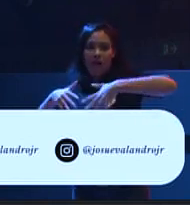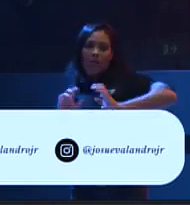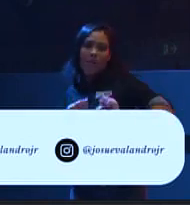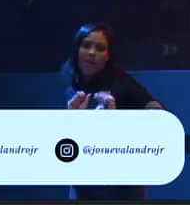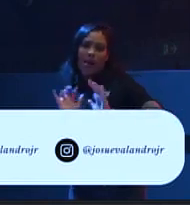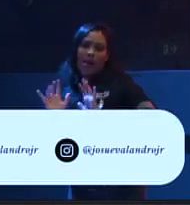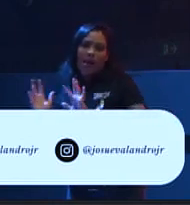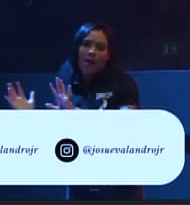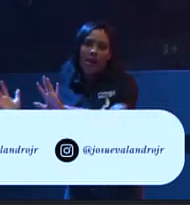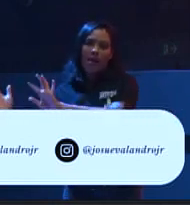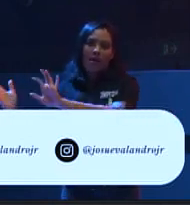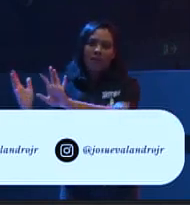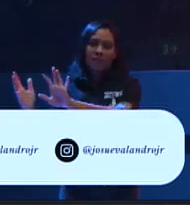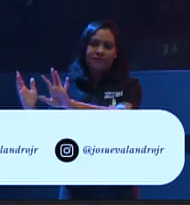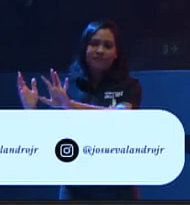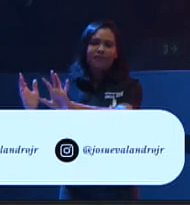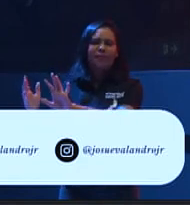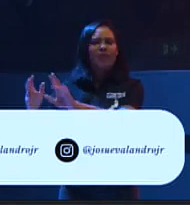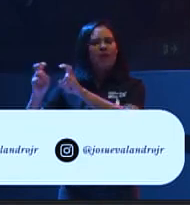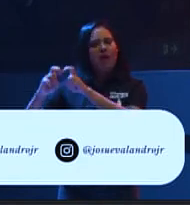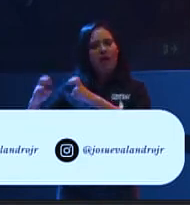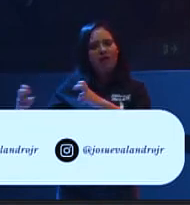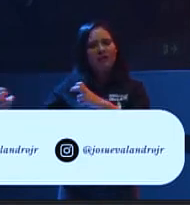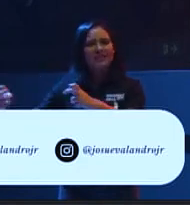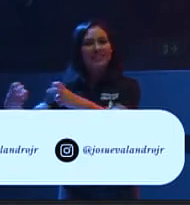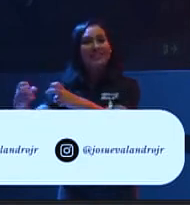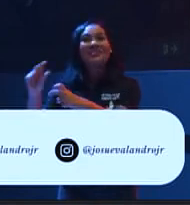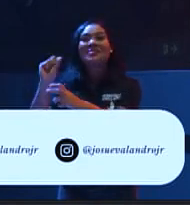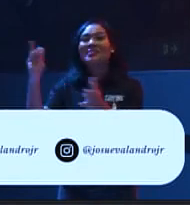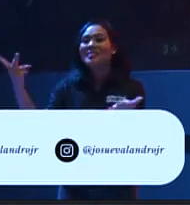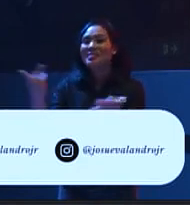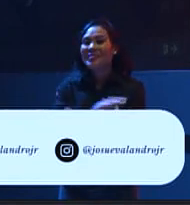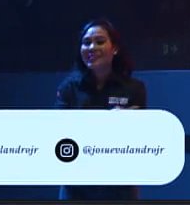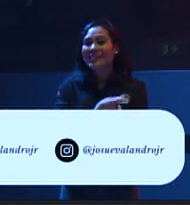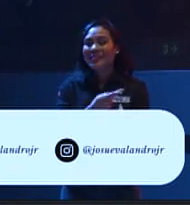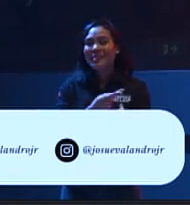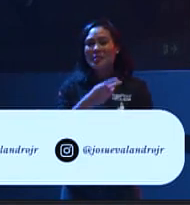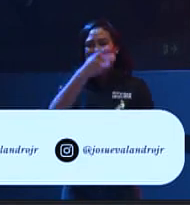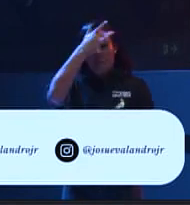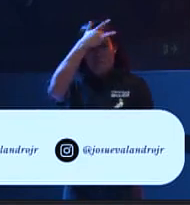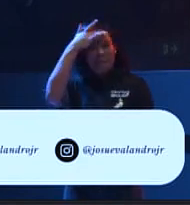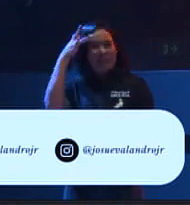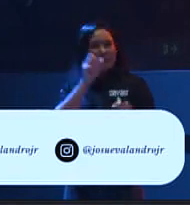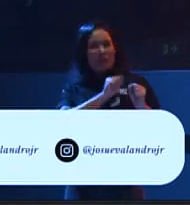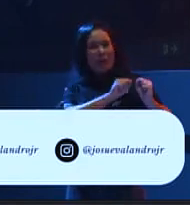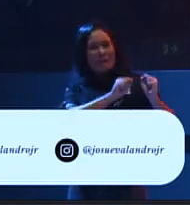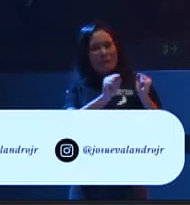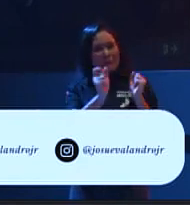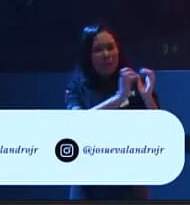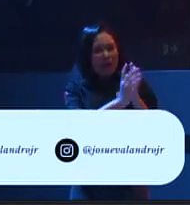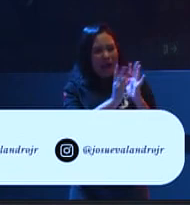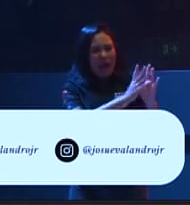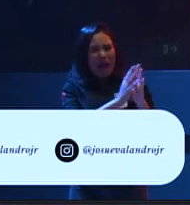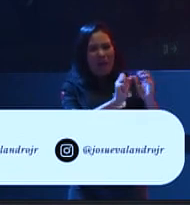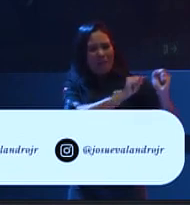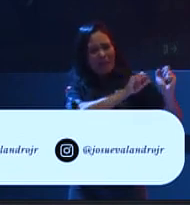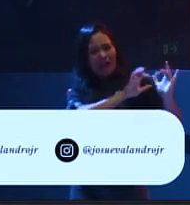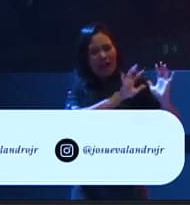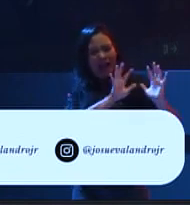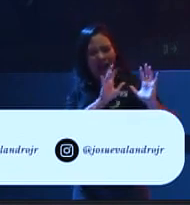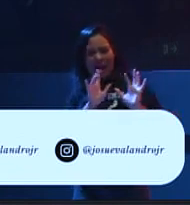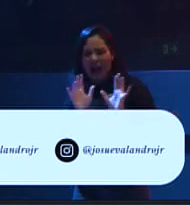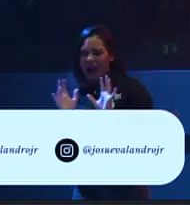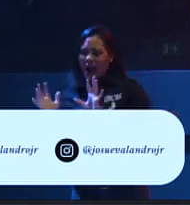ele senta com seus discípulos e não demora muito uma multidão vem até ele uma multidão querendo